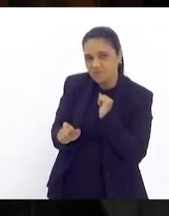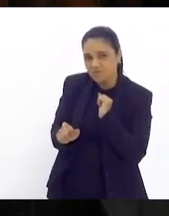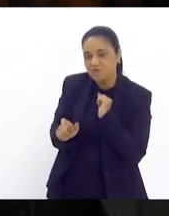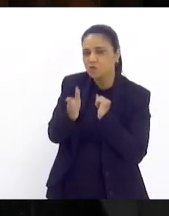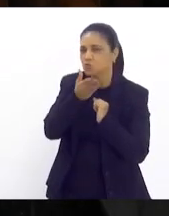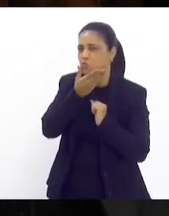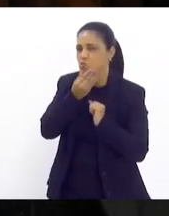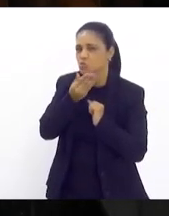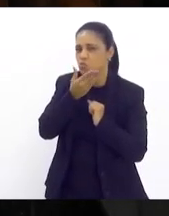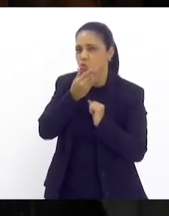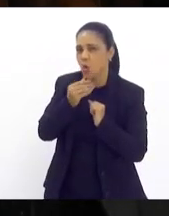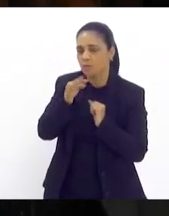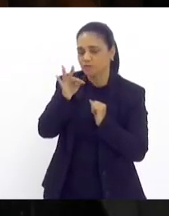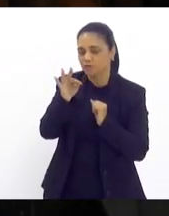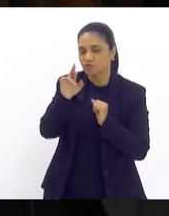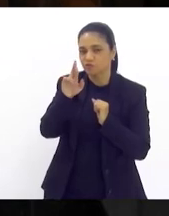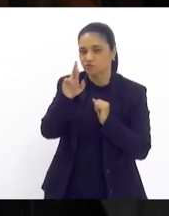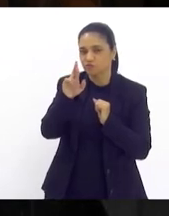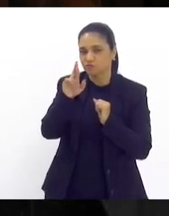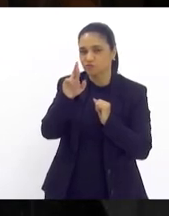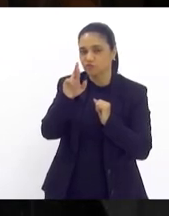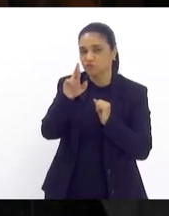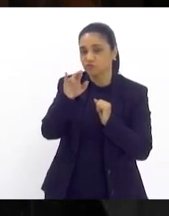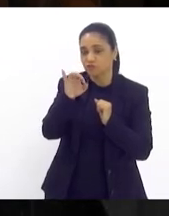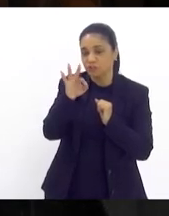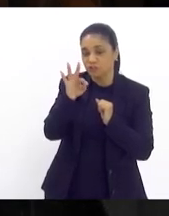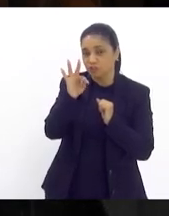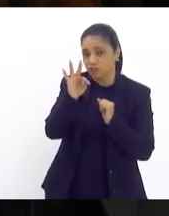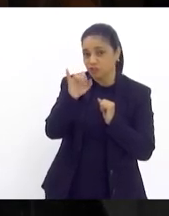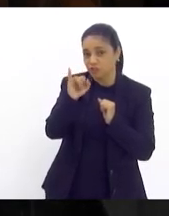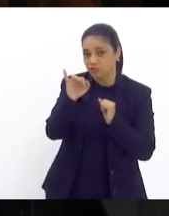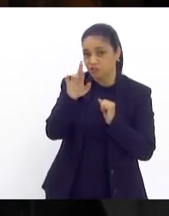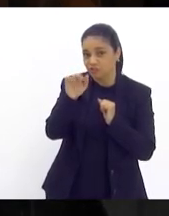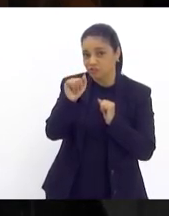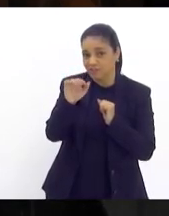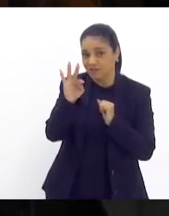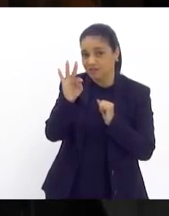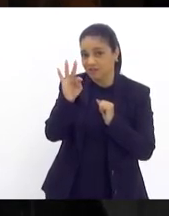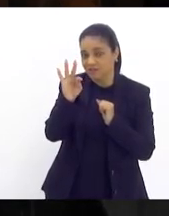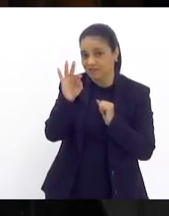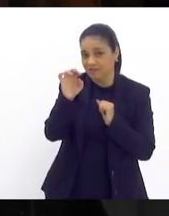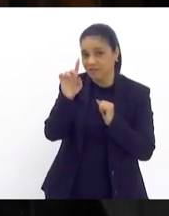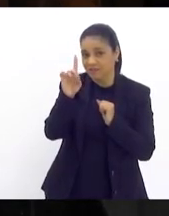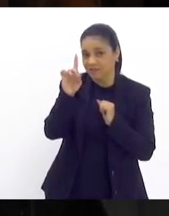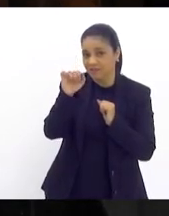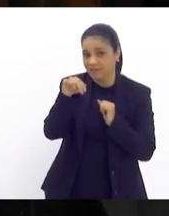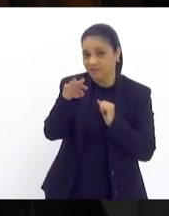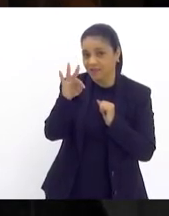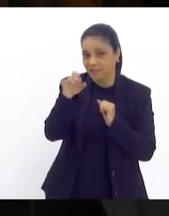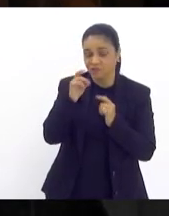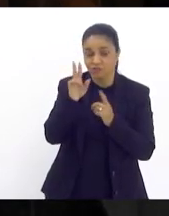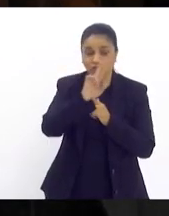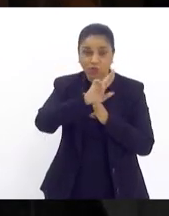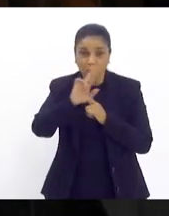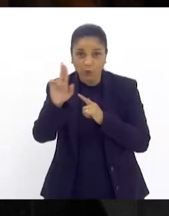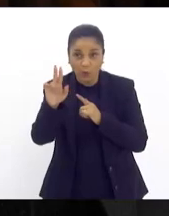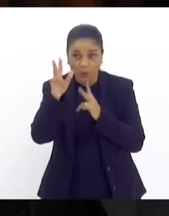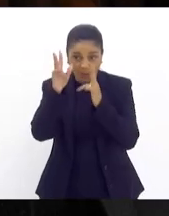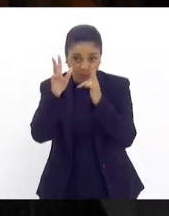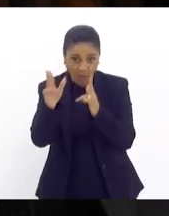de Tiradentes que dá o nome ao palácio